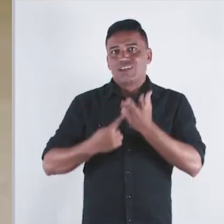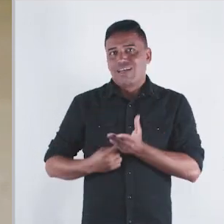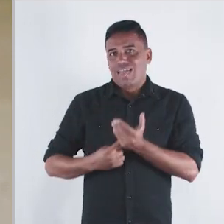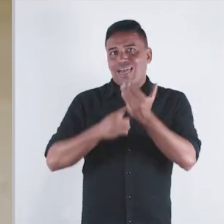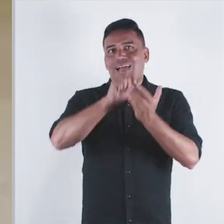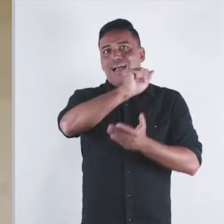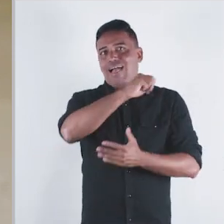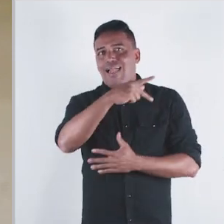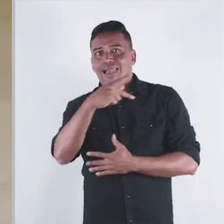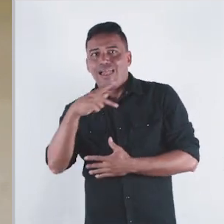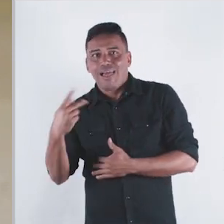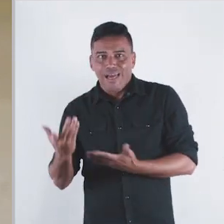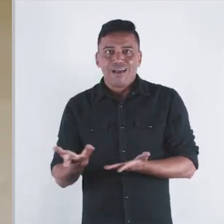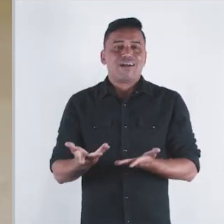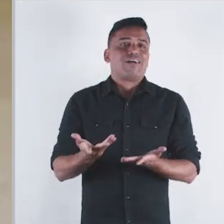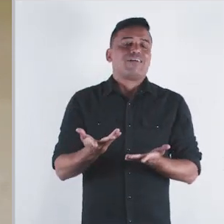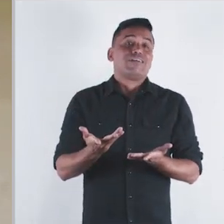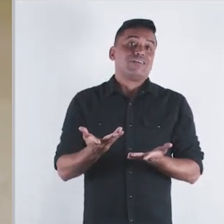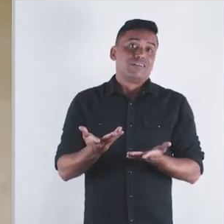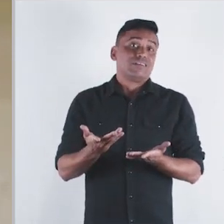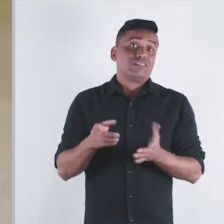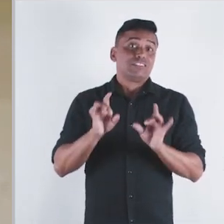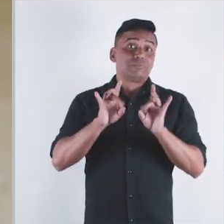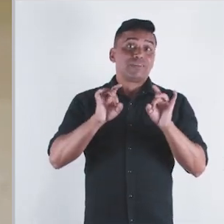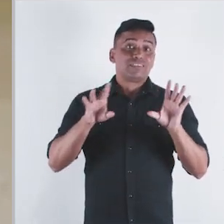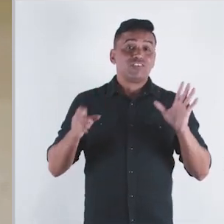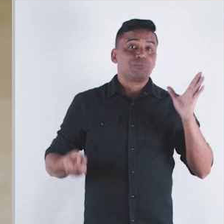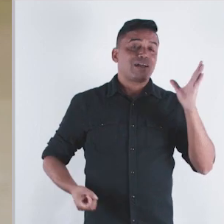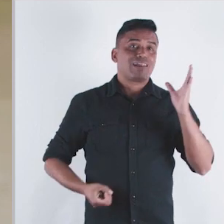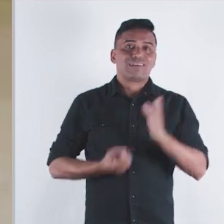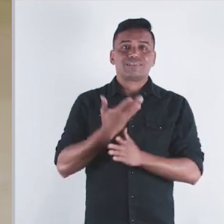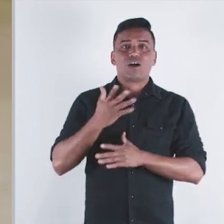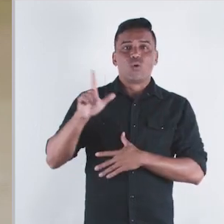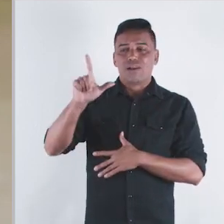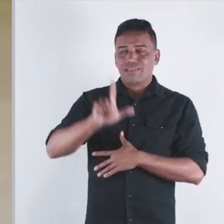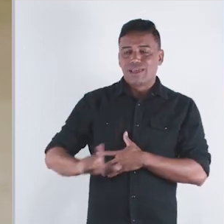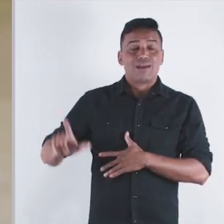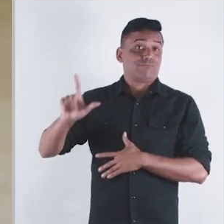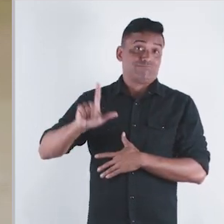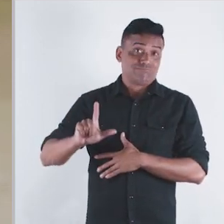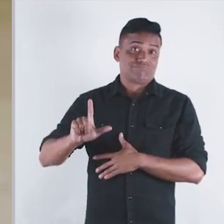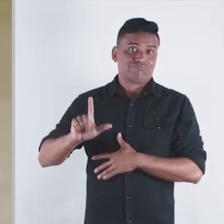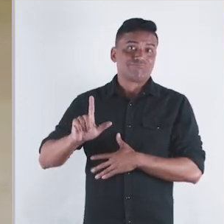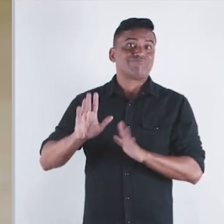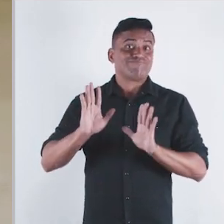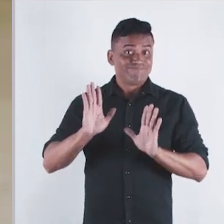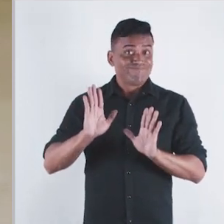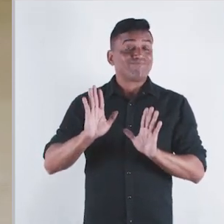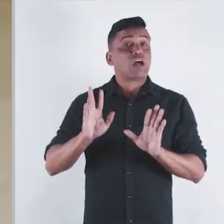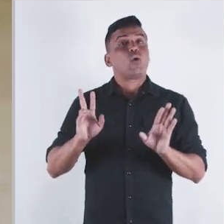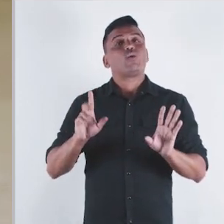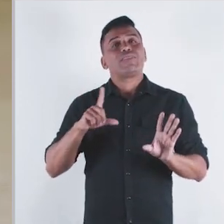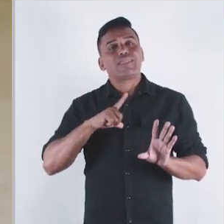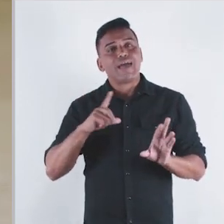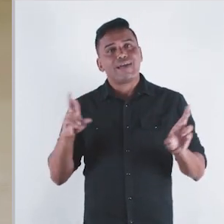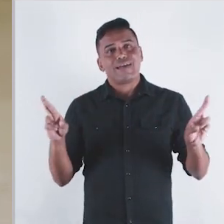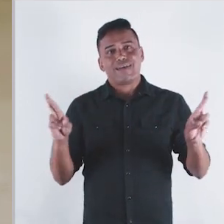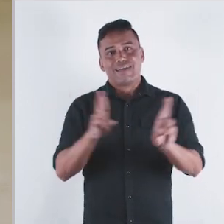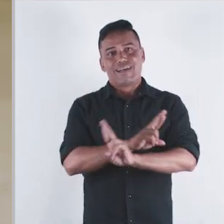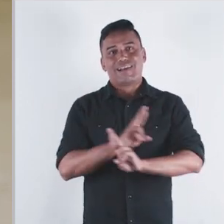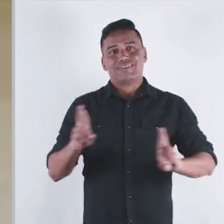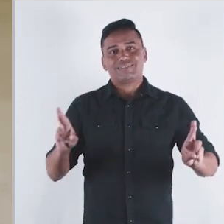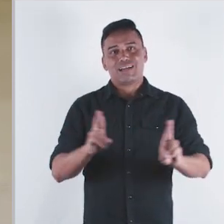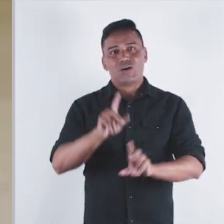softwares e de softwares específicos para a criação literária, né? Isso tem relação com a maneira como